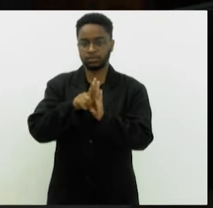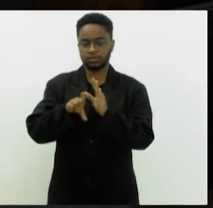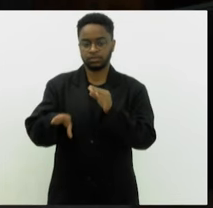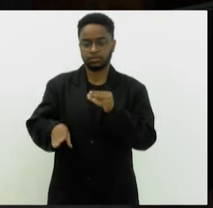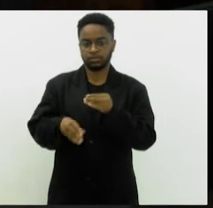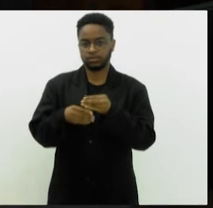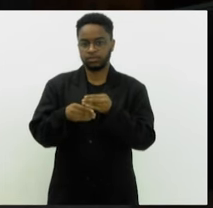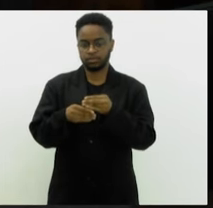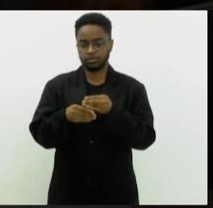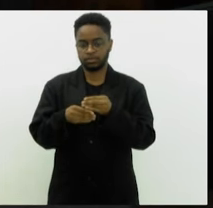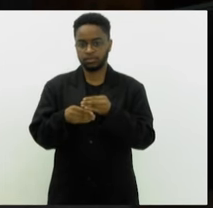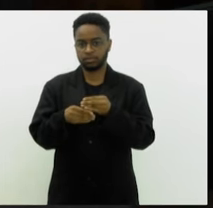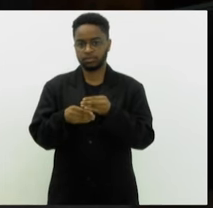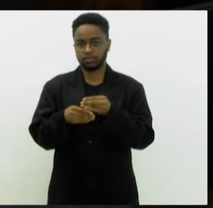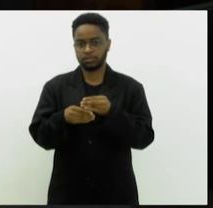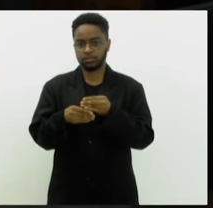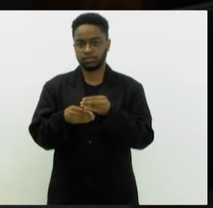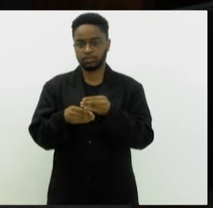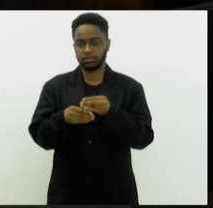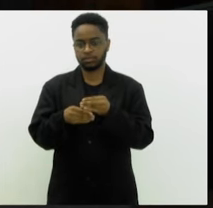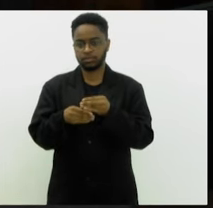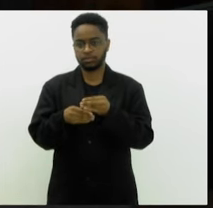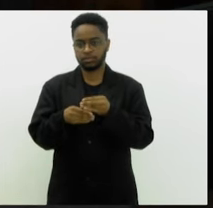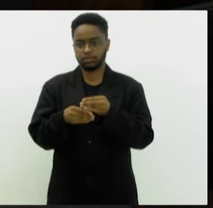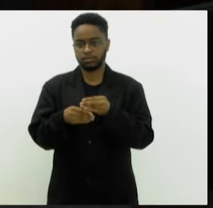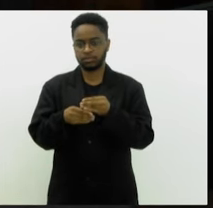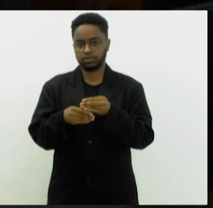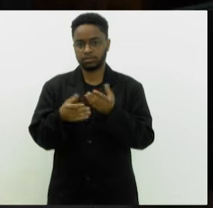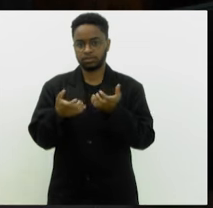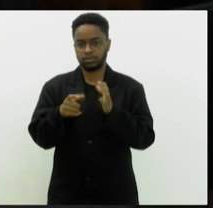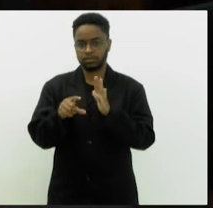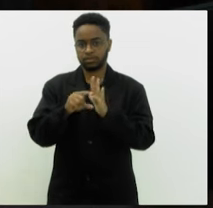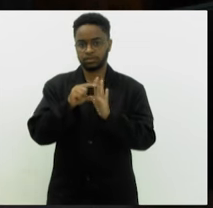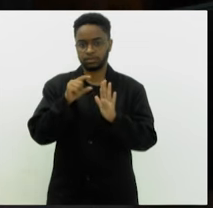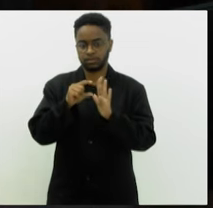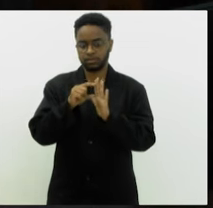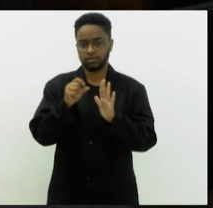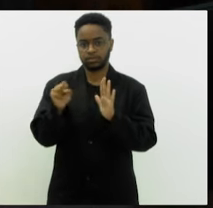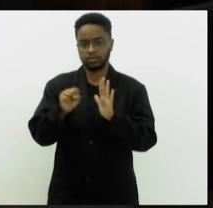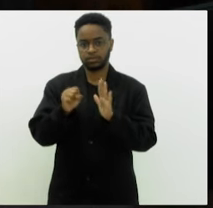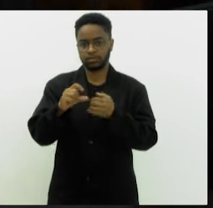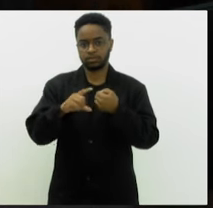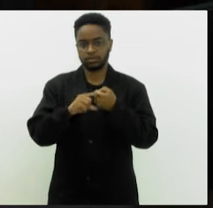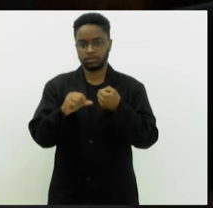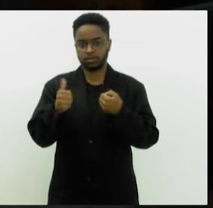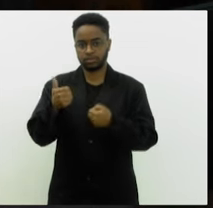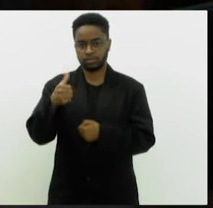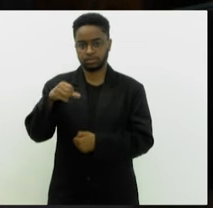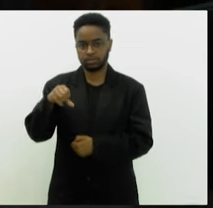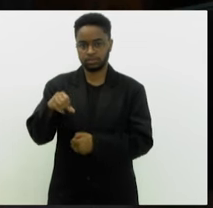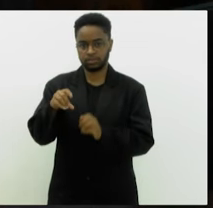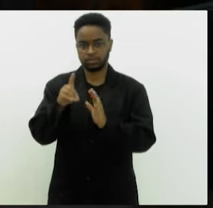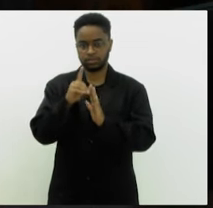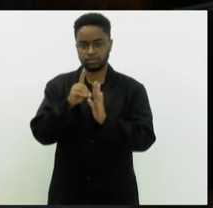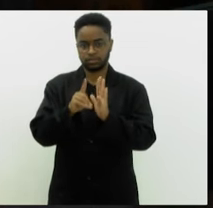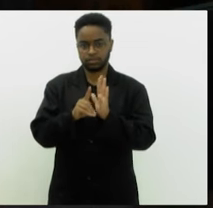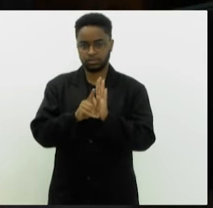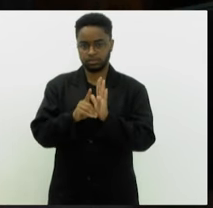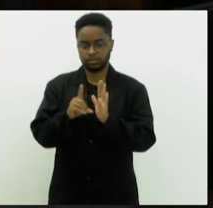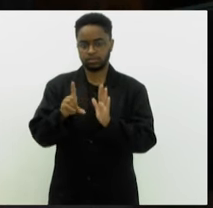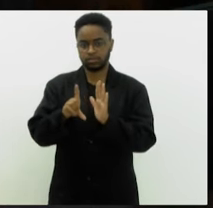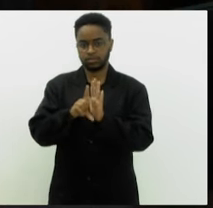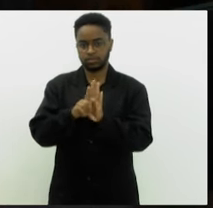complementar para inserir o parágrafo 8º do artigo 19 do decreto de lei